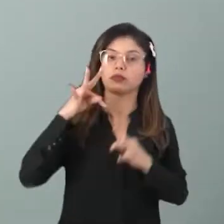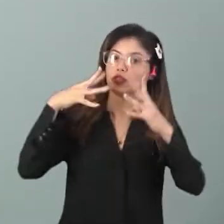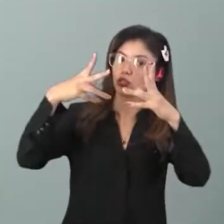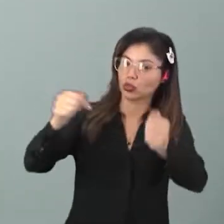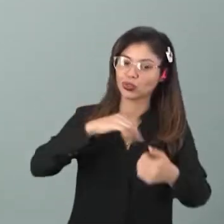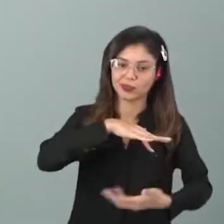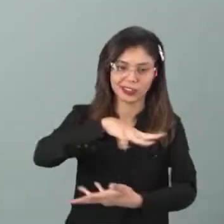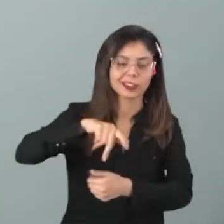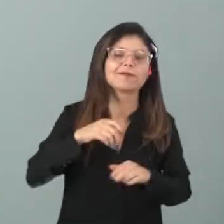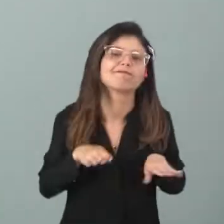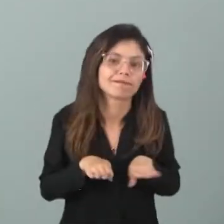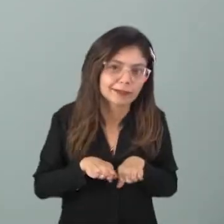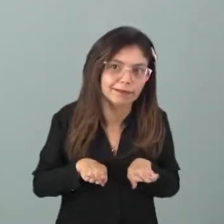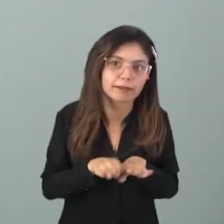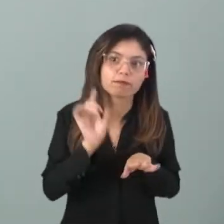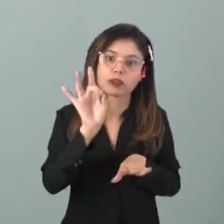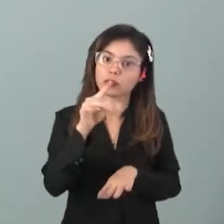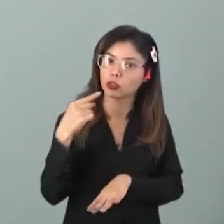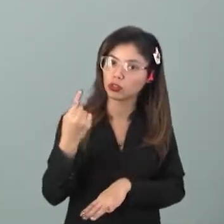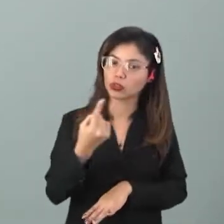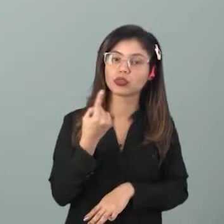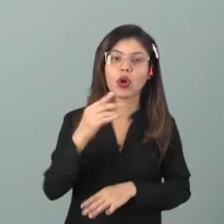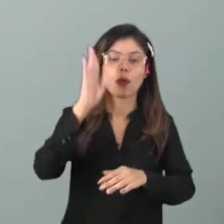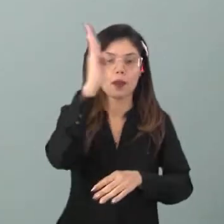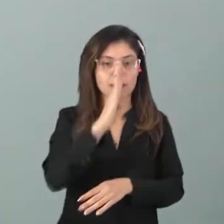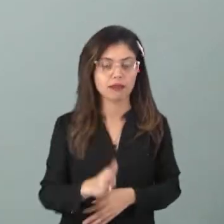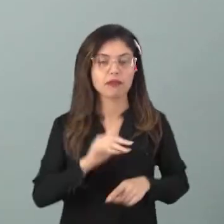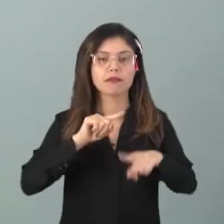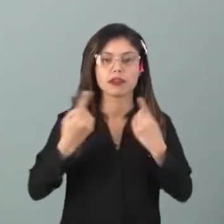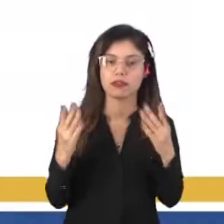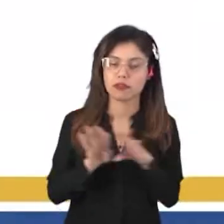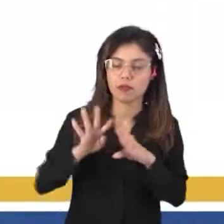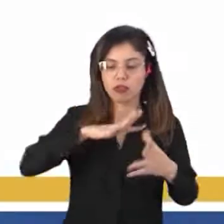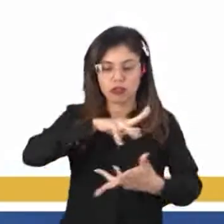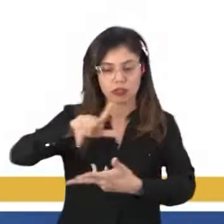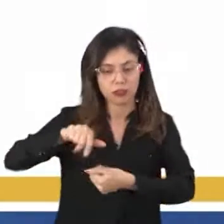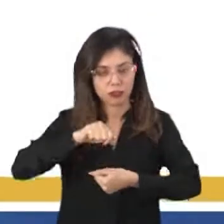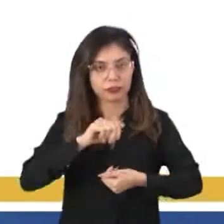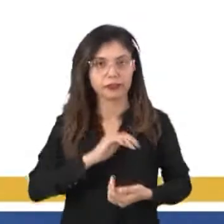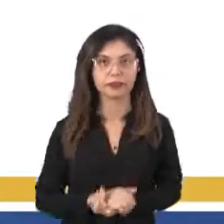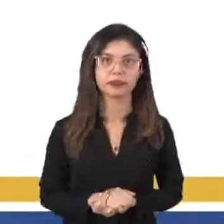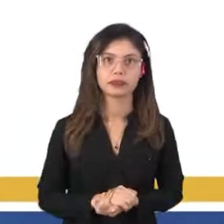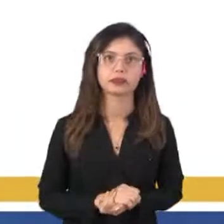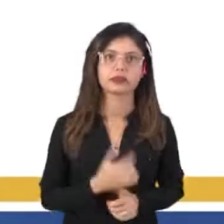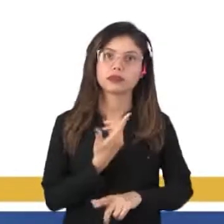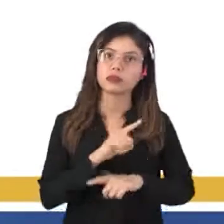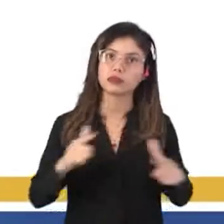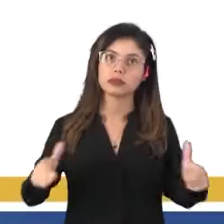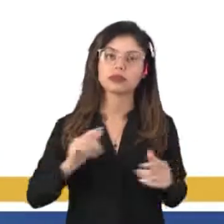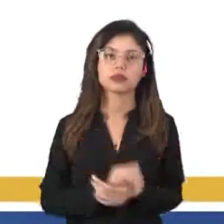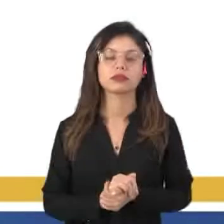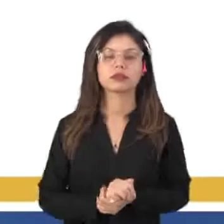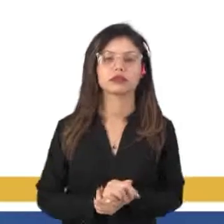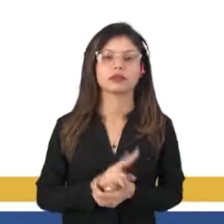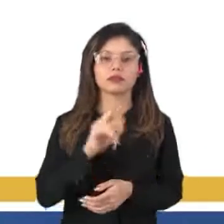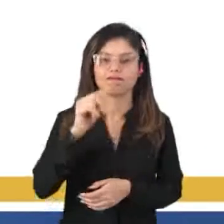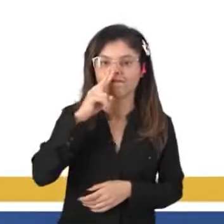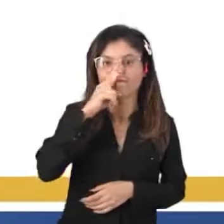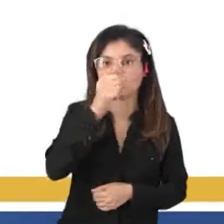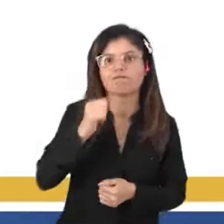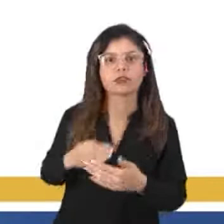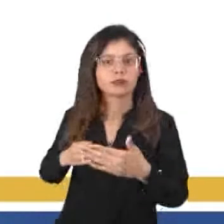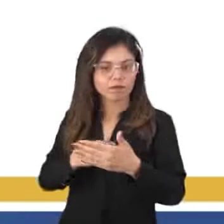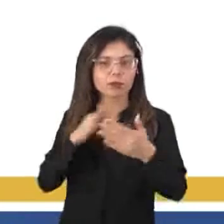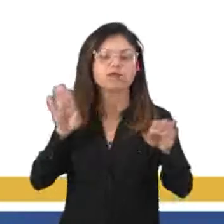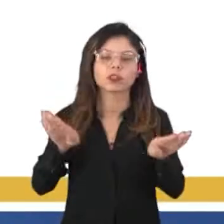todo o planeta também, não somente o Brasil, tá? E essas grandes mudanças climáticas vão ter fortes